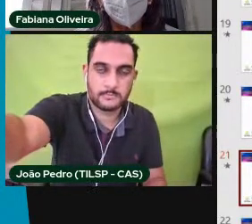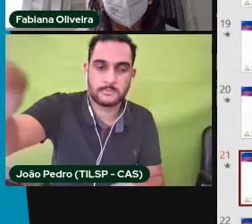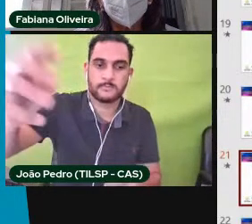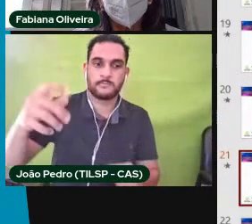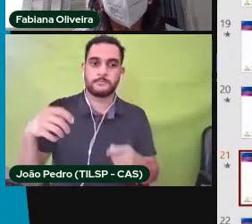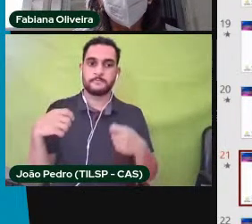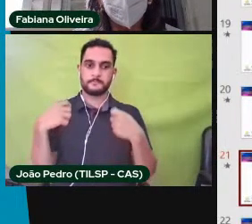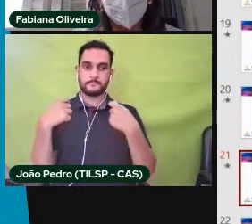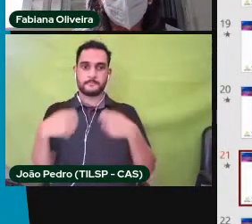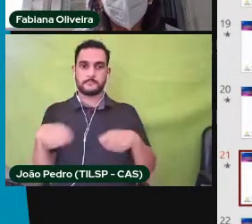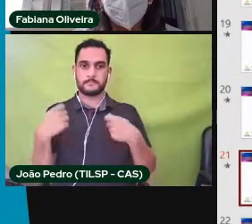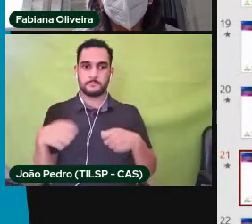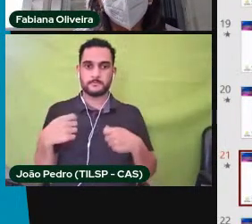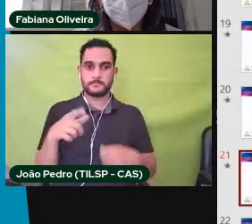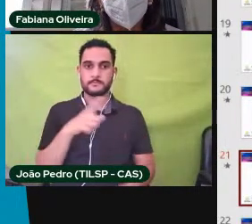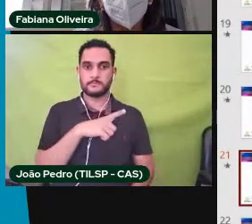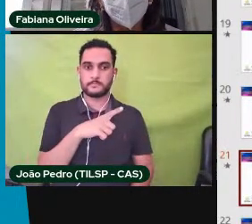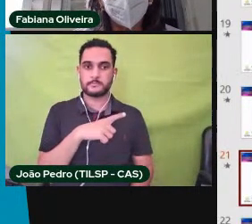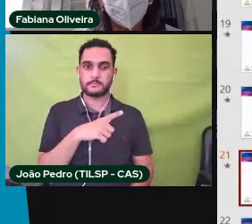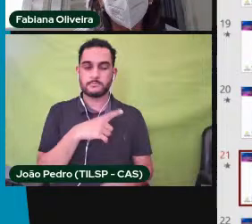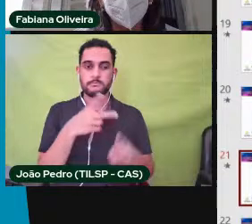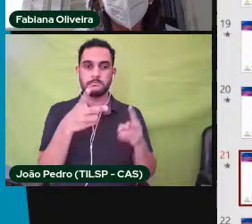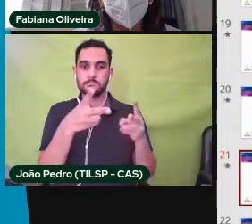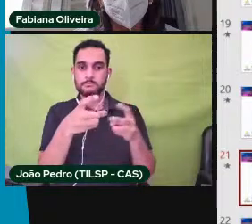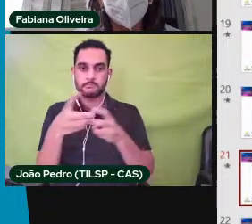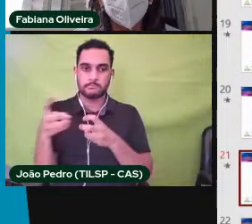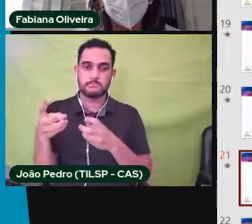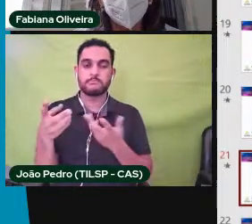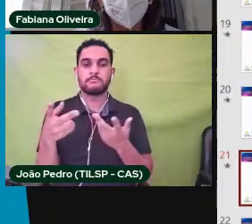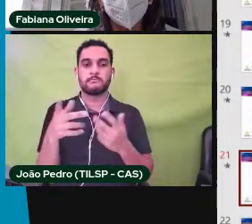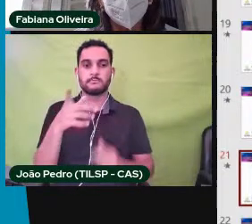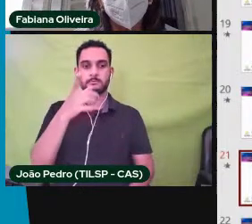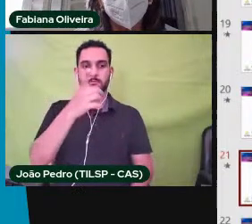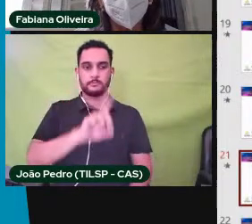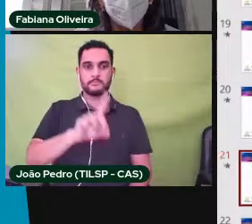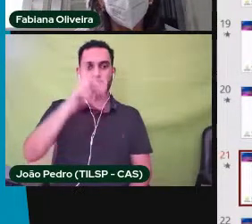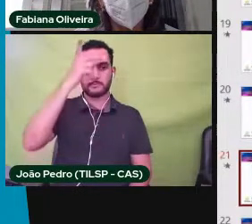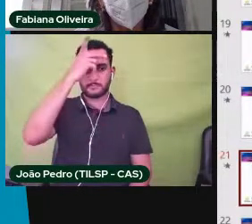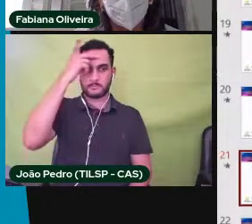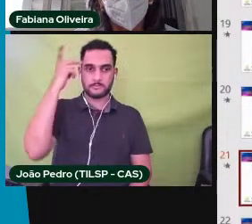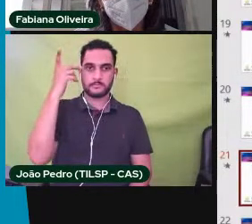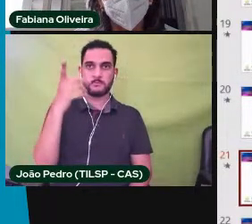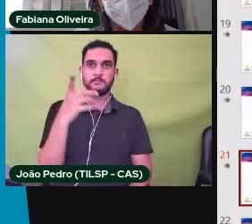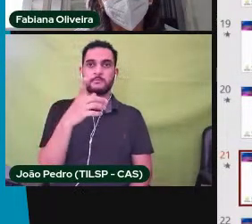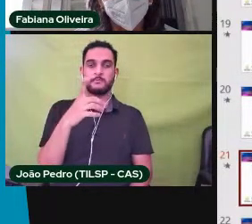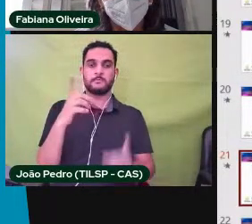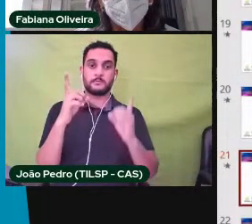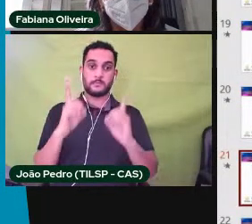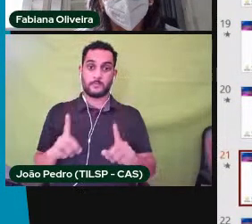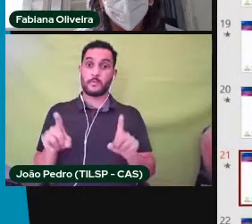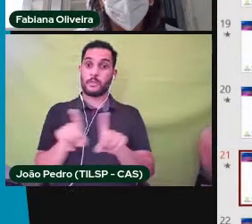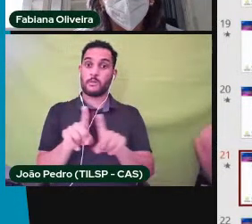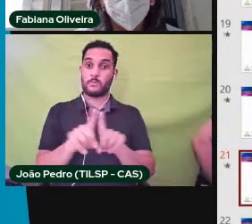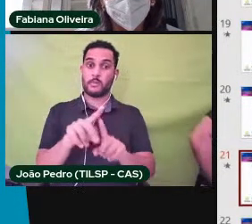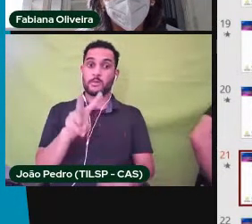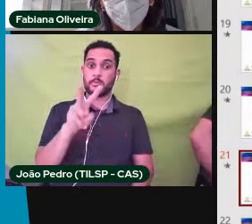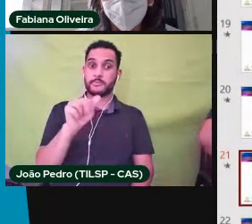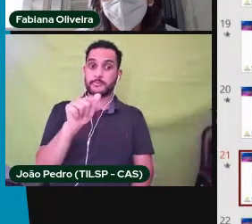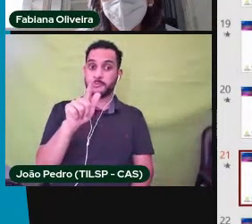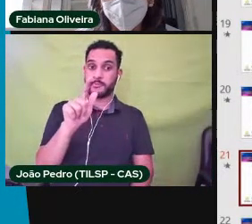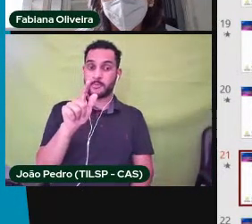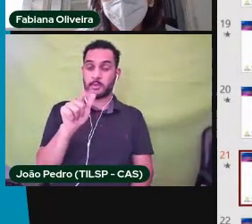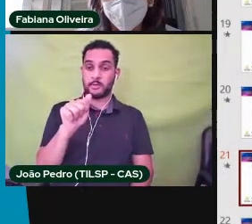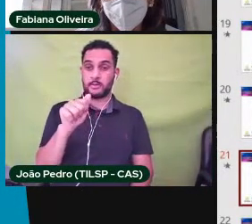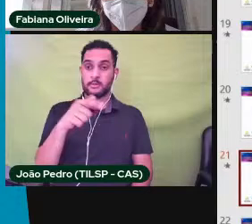preciso ter um olhar para os direitos das pessoas com deficiência, inclusive as vagas. Todos